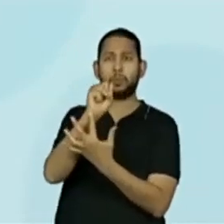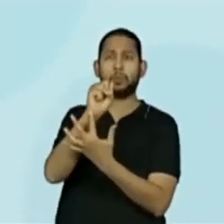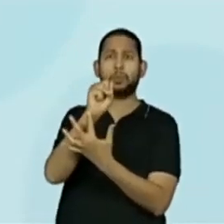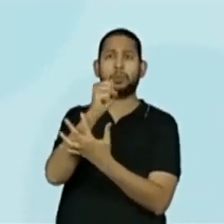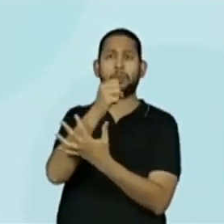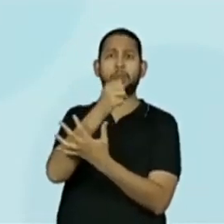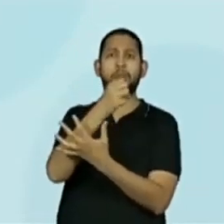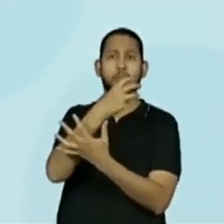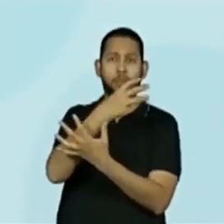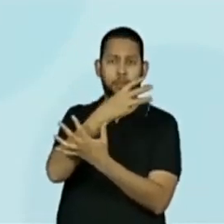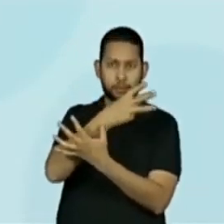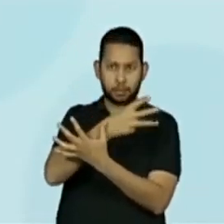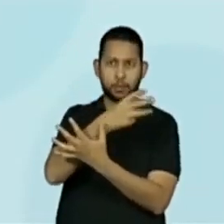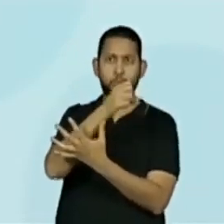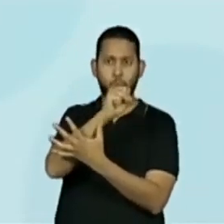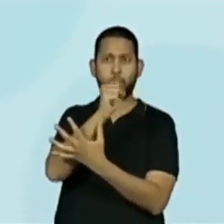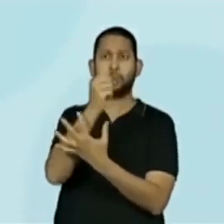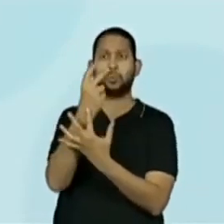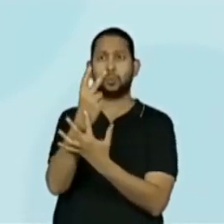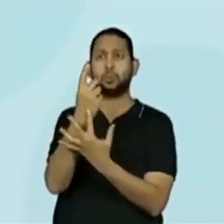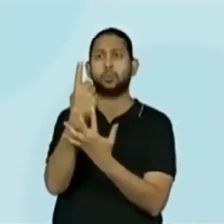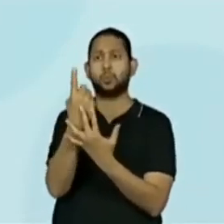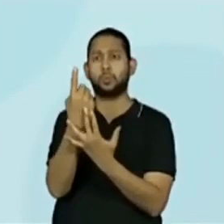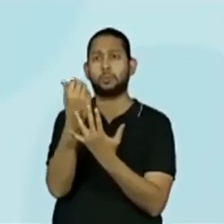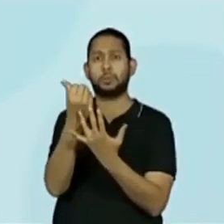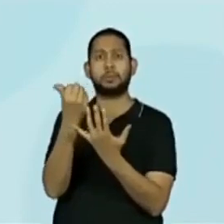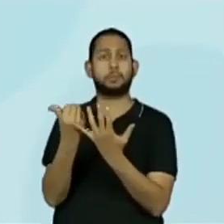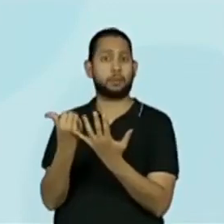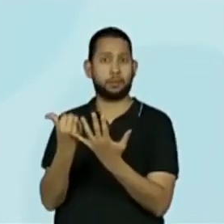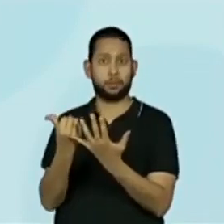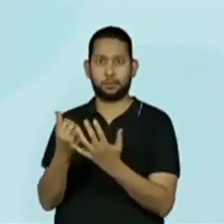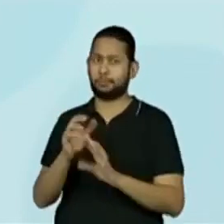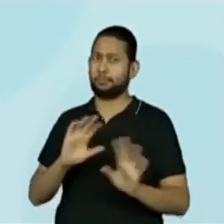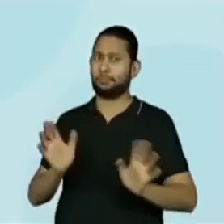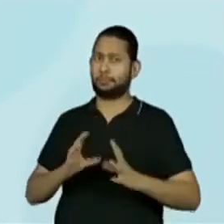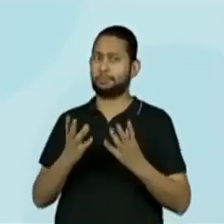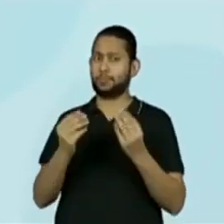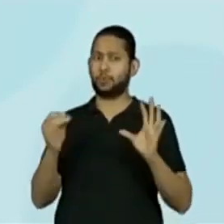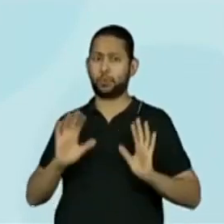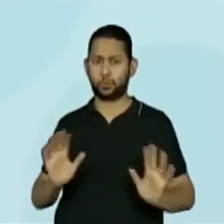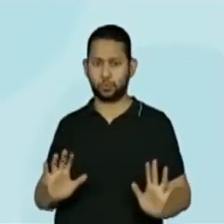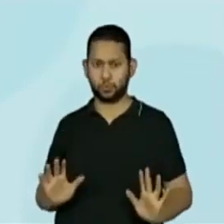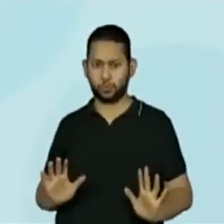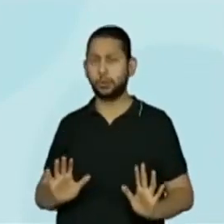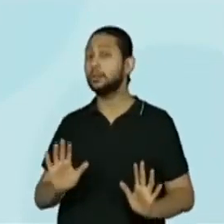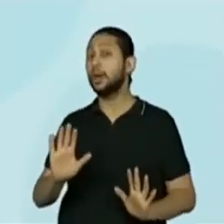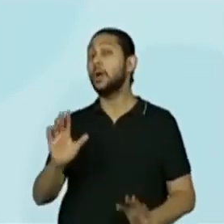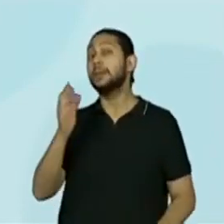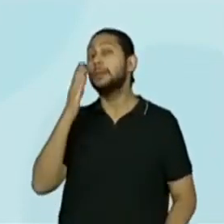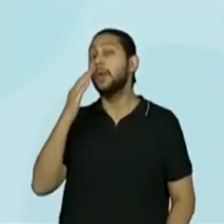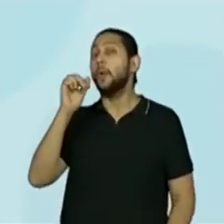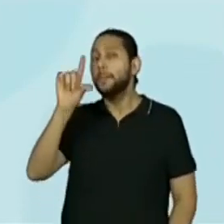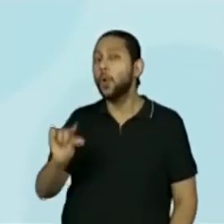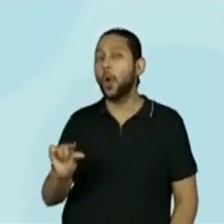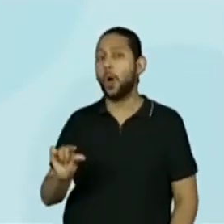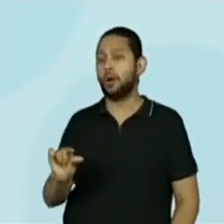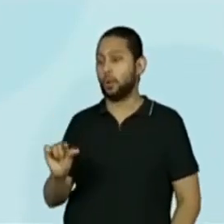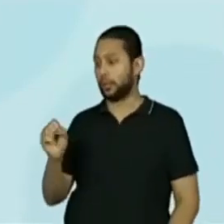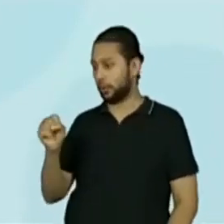Ó, esse daqui também, ó. Cinco ordens. Então, reparem, eu tenho, então,